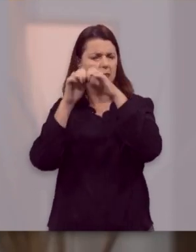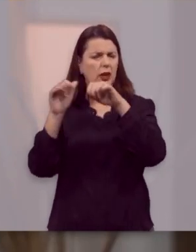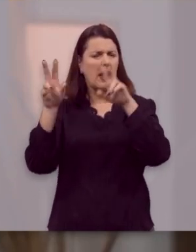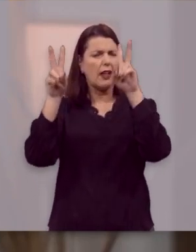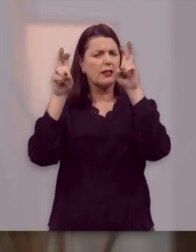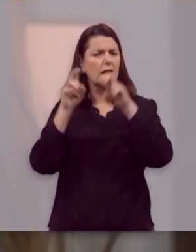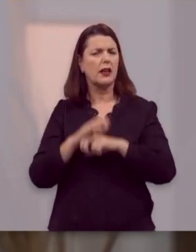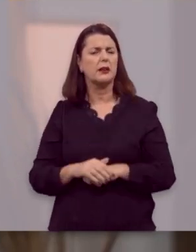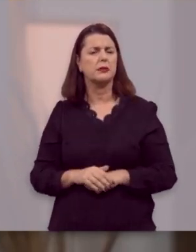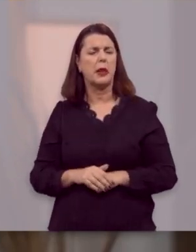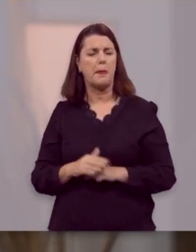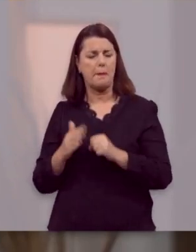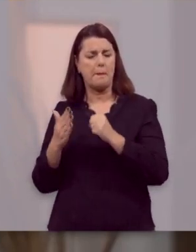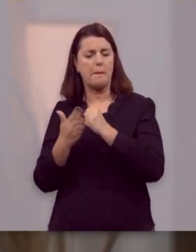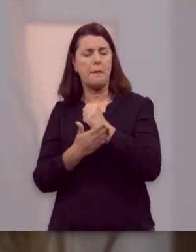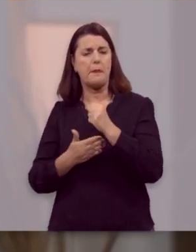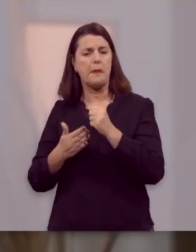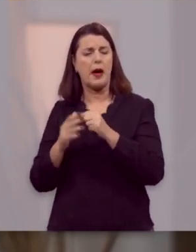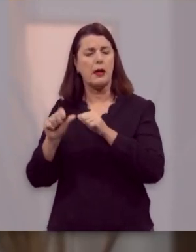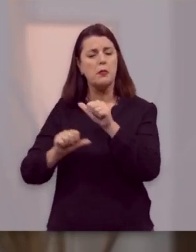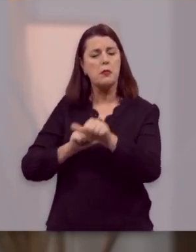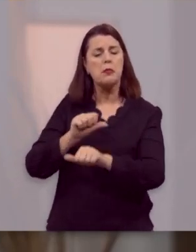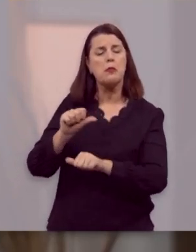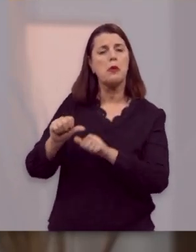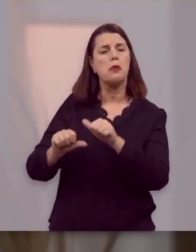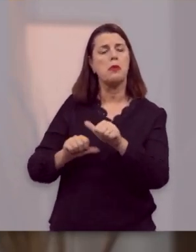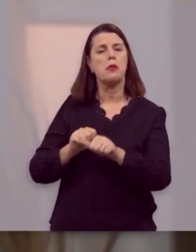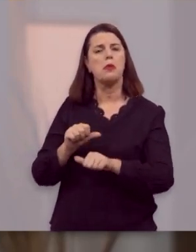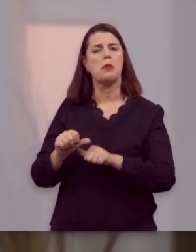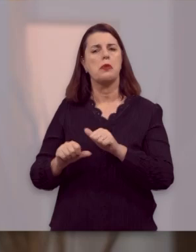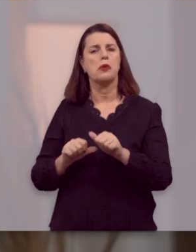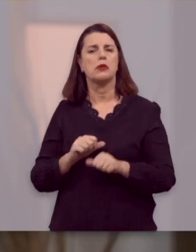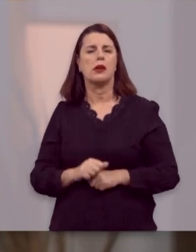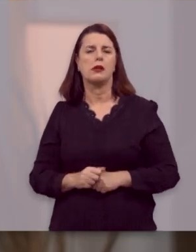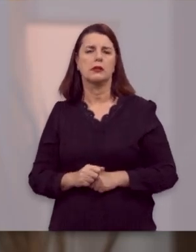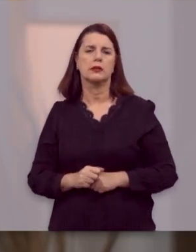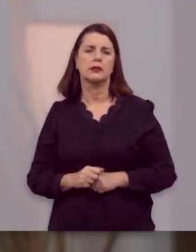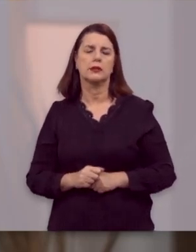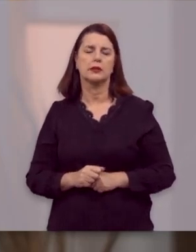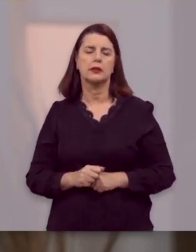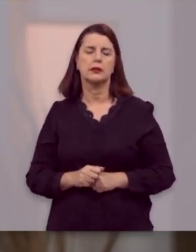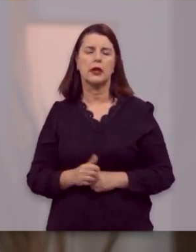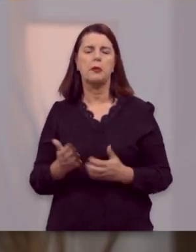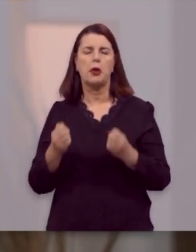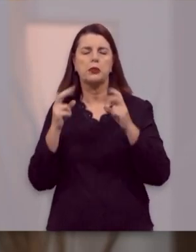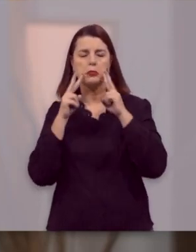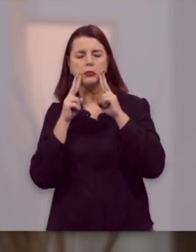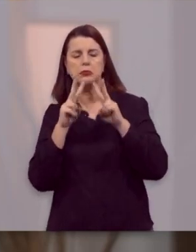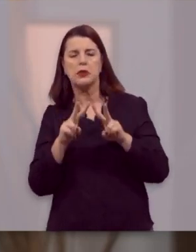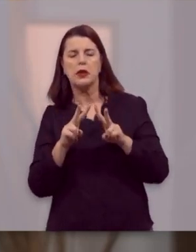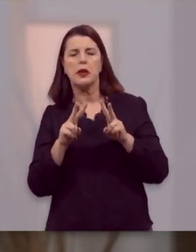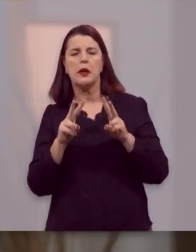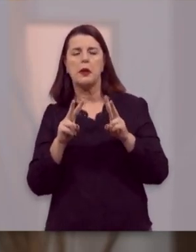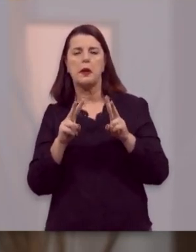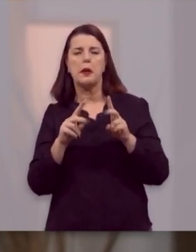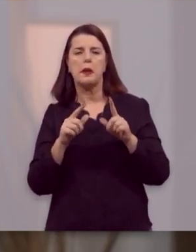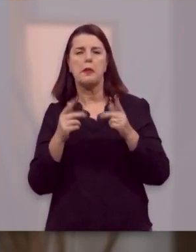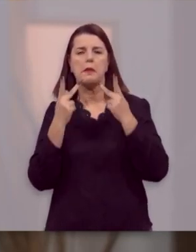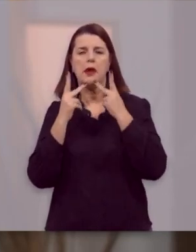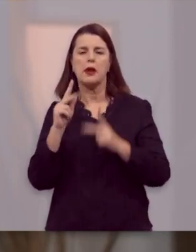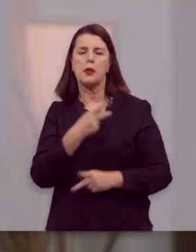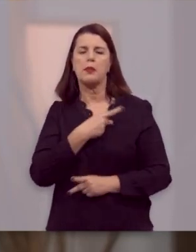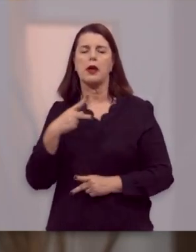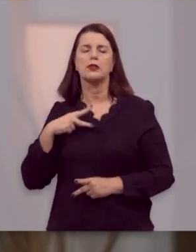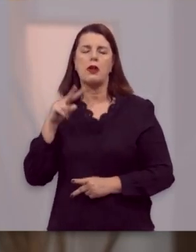refletir sobre o tema Os Pilares da Reforma Protestante. Você vai poder acompanhar essa mensagem agora, em